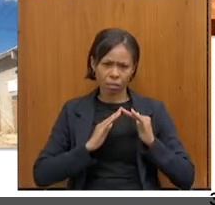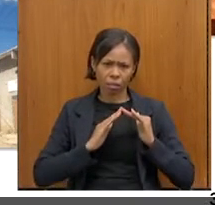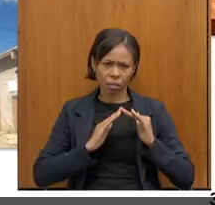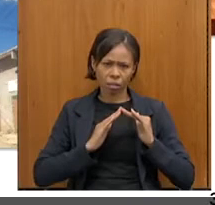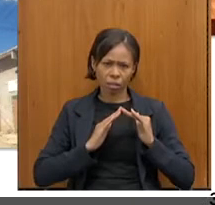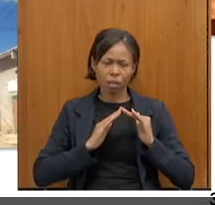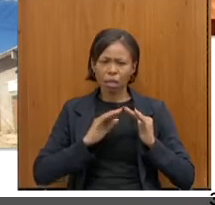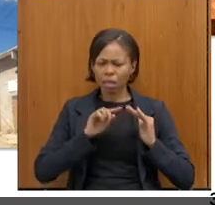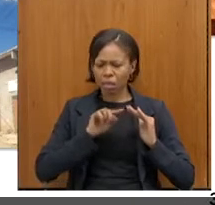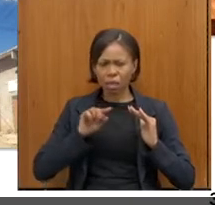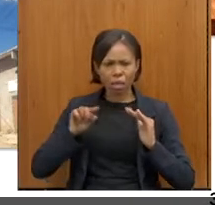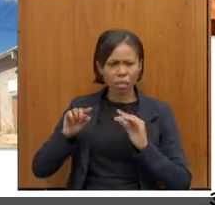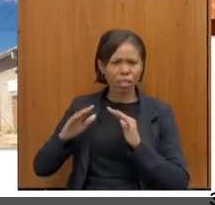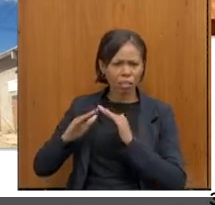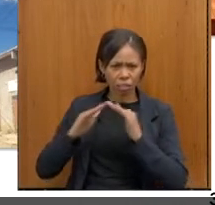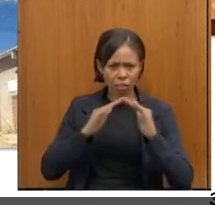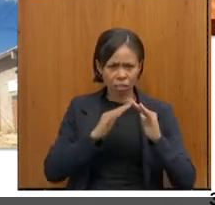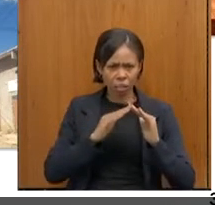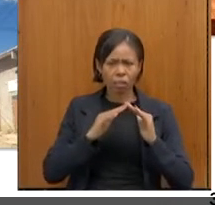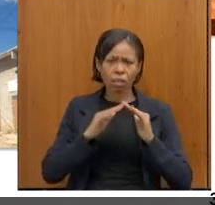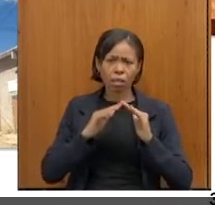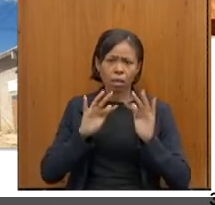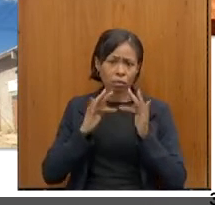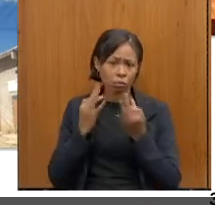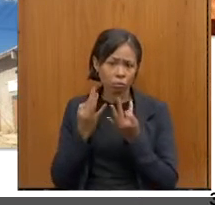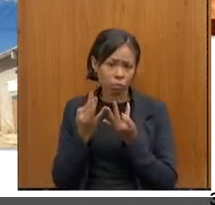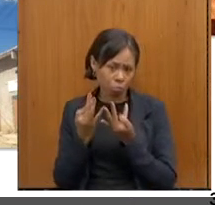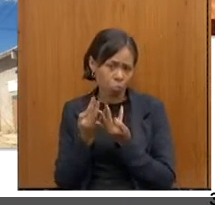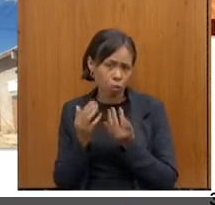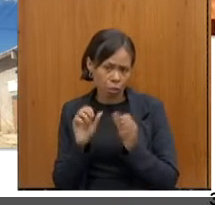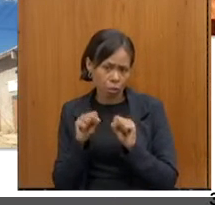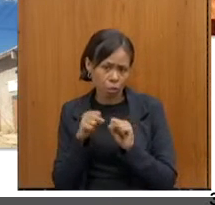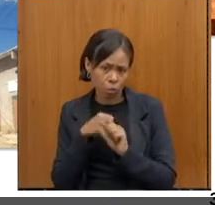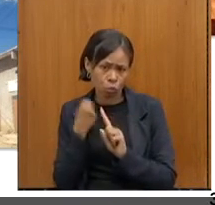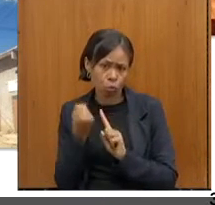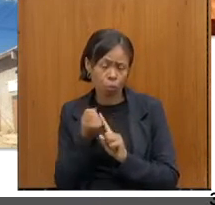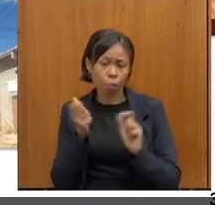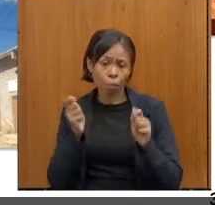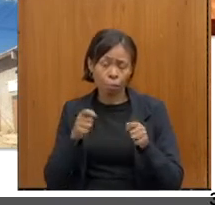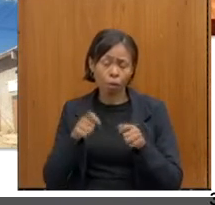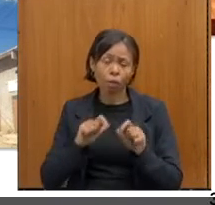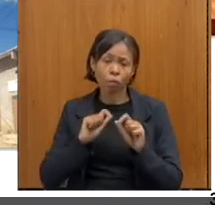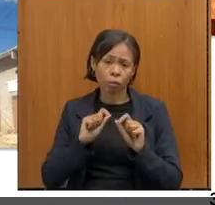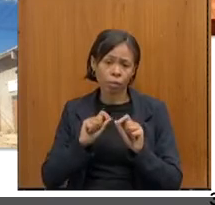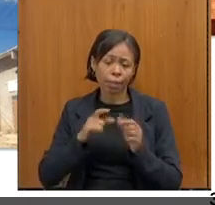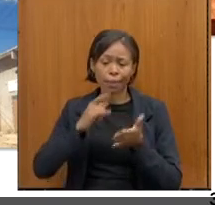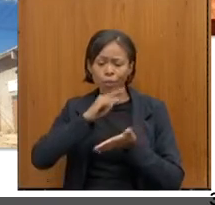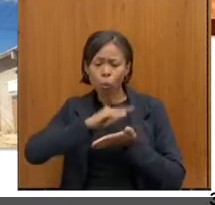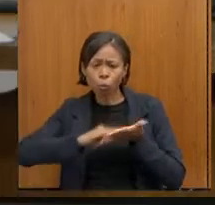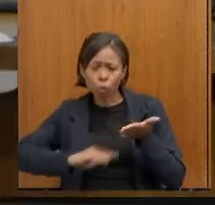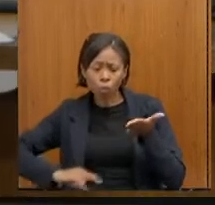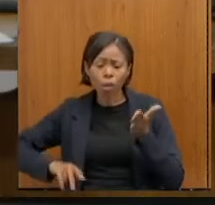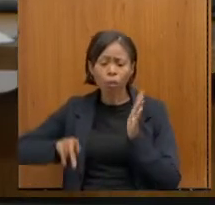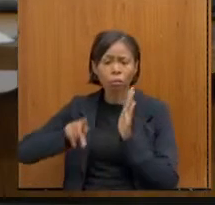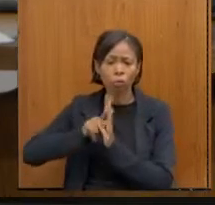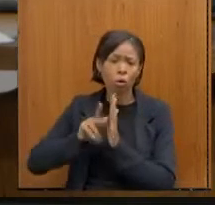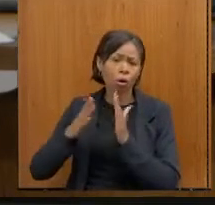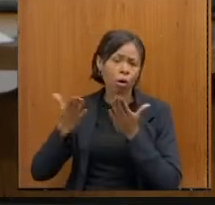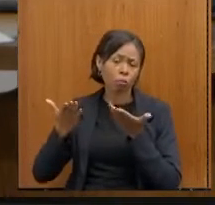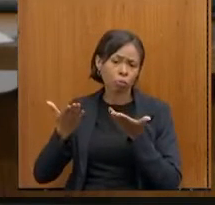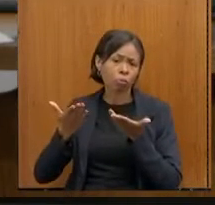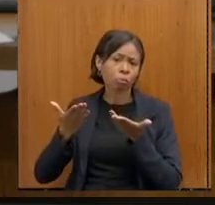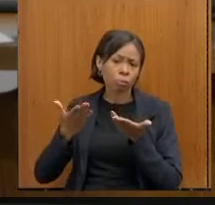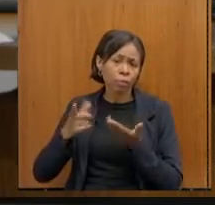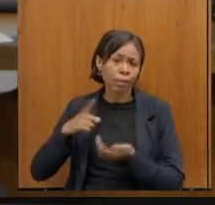pessoas efetivamente venham e tem a sociedade né Legalize em toda a sua situação tenham a sua conta